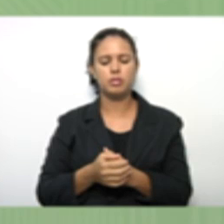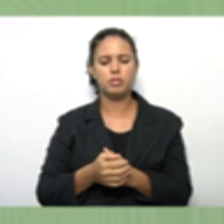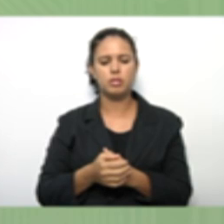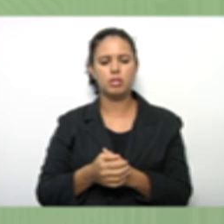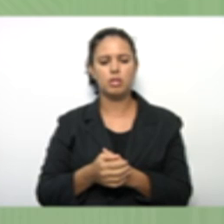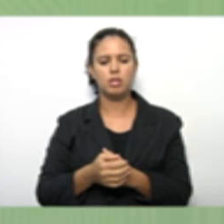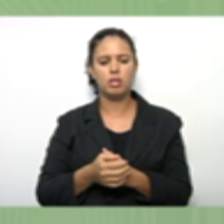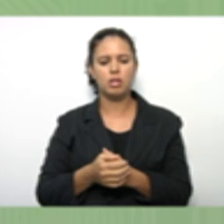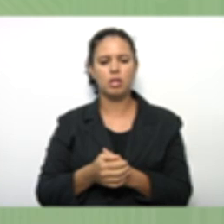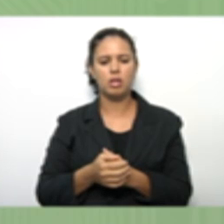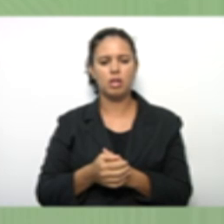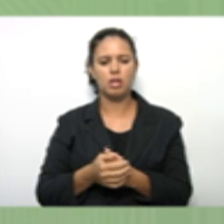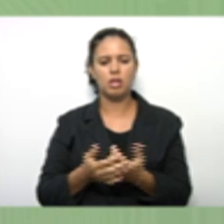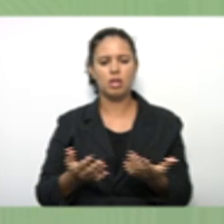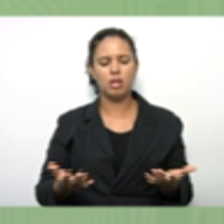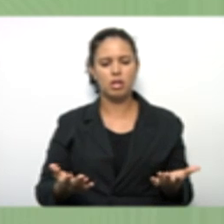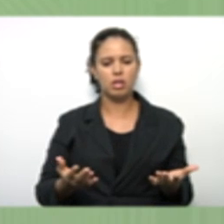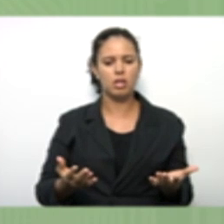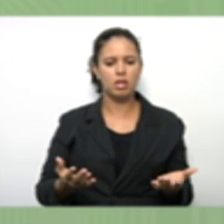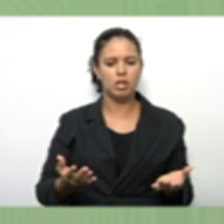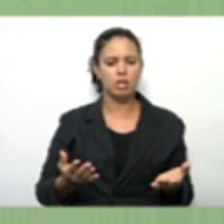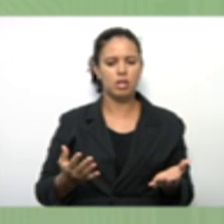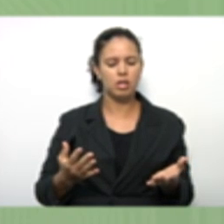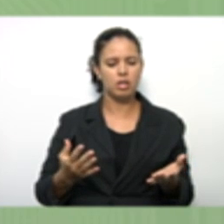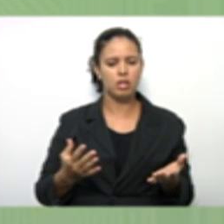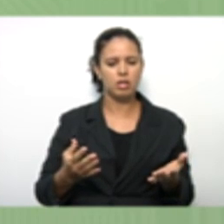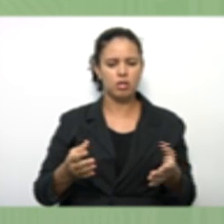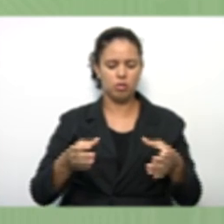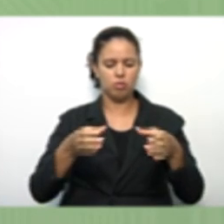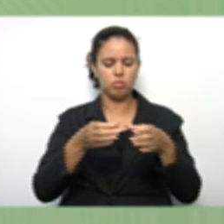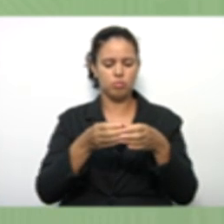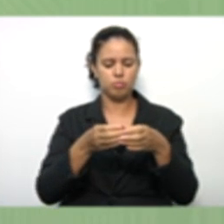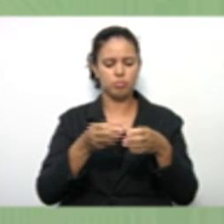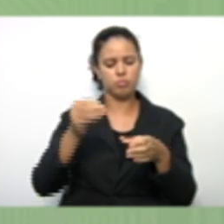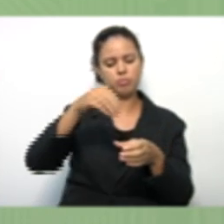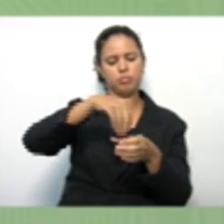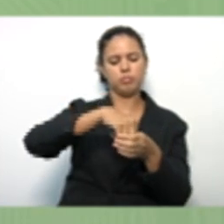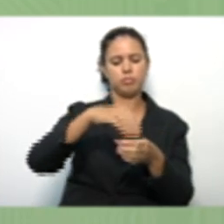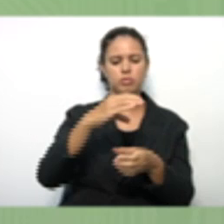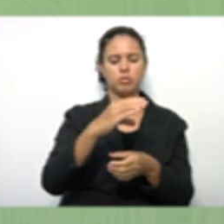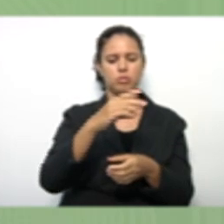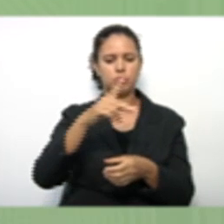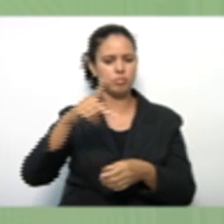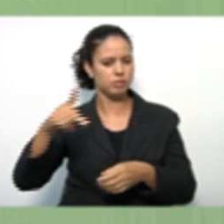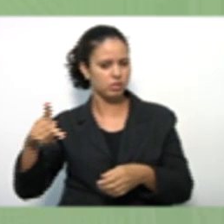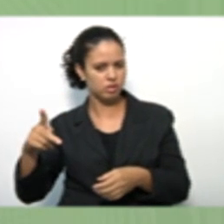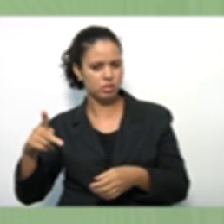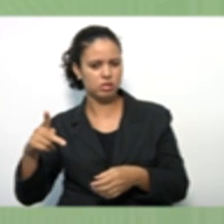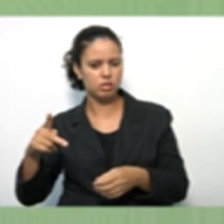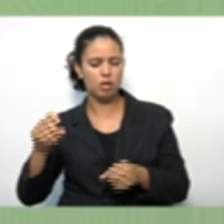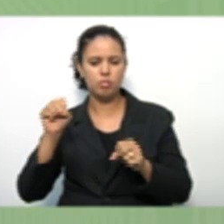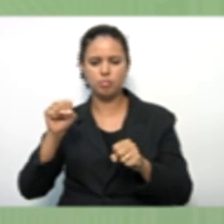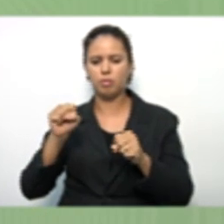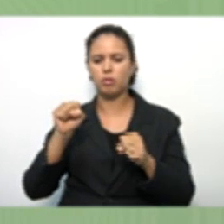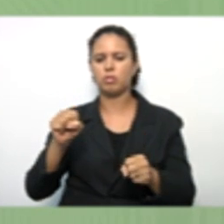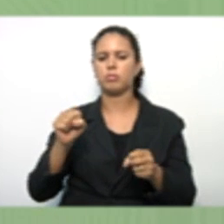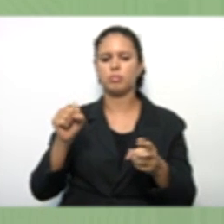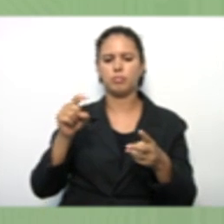líquidas patrimoniais de uma cooperativa. Ela pode ser uma situação